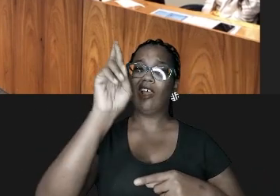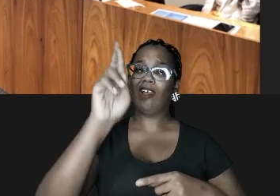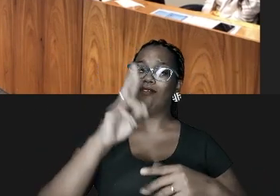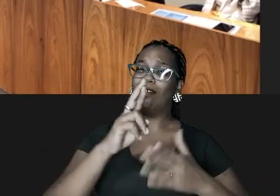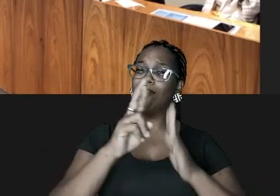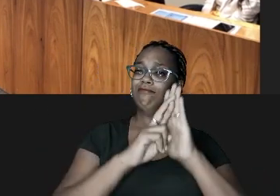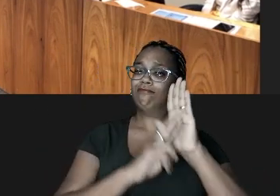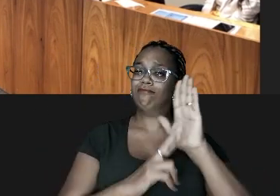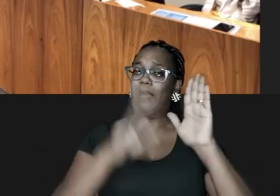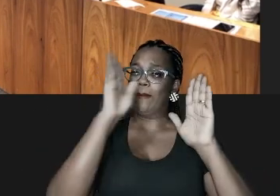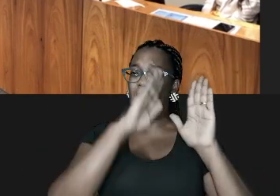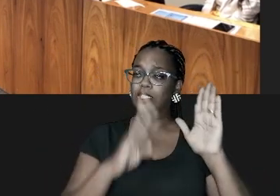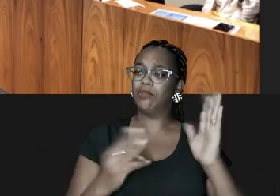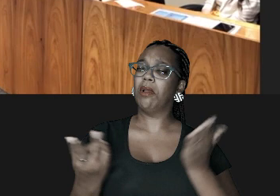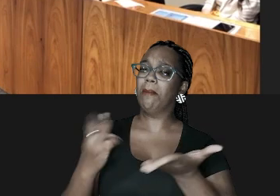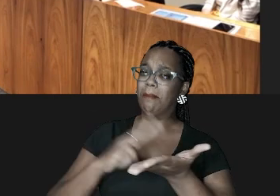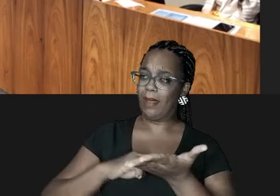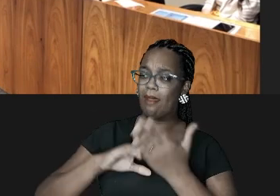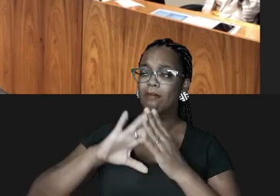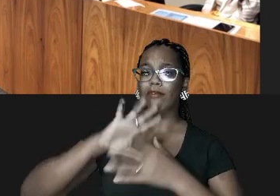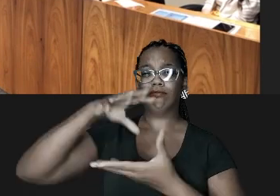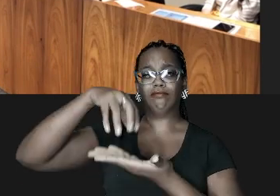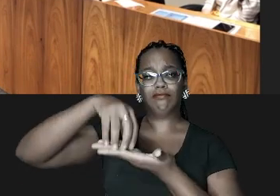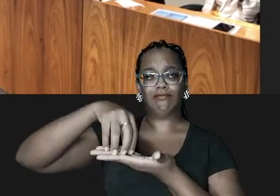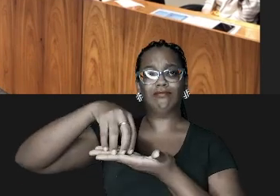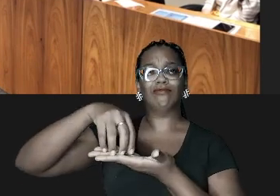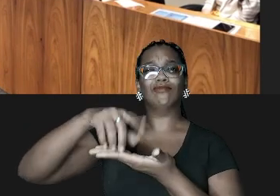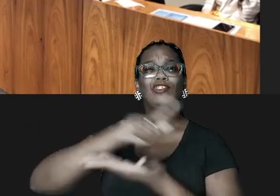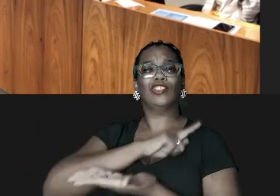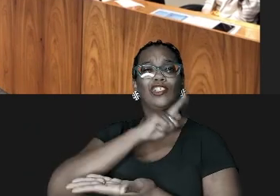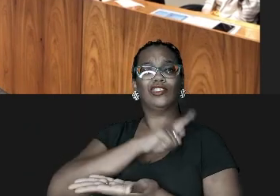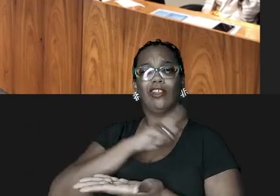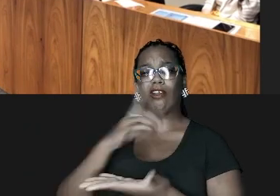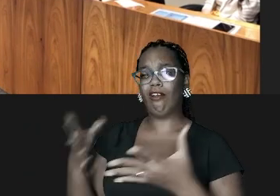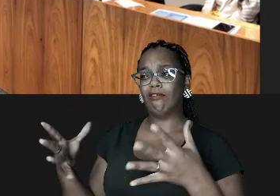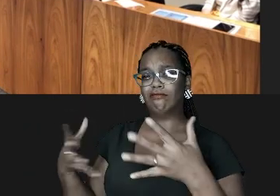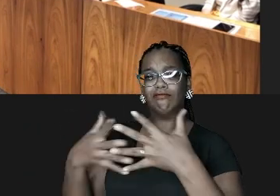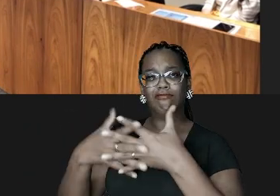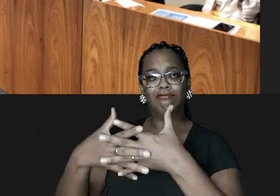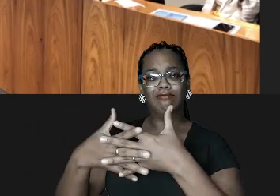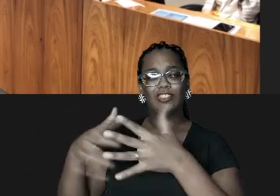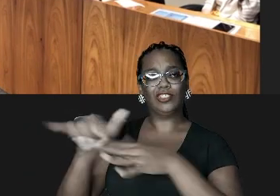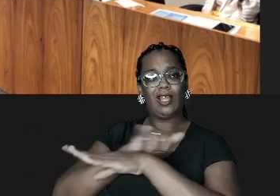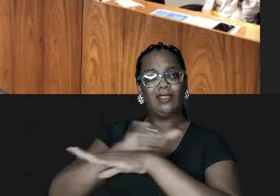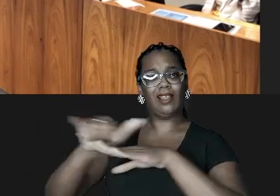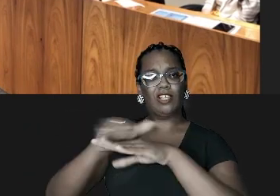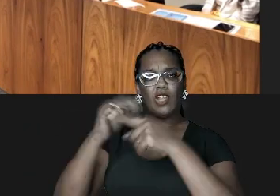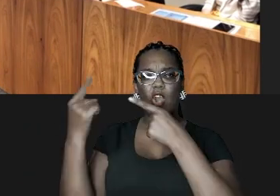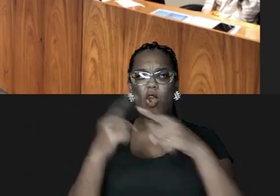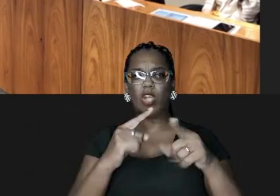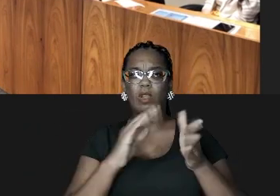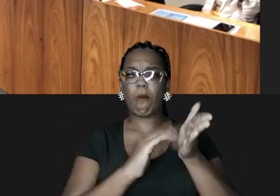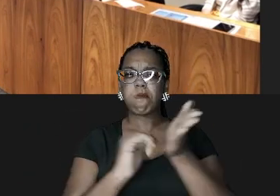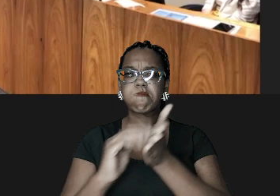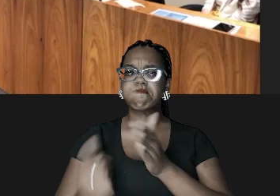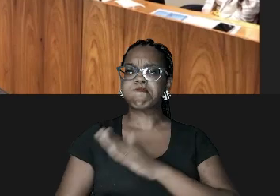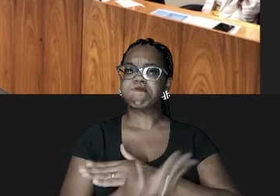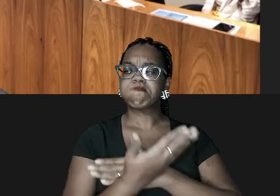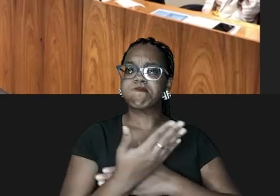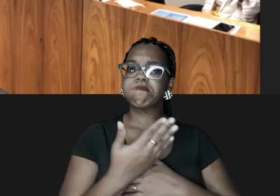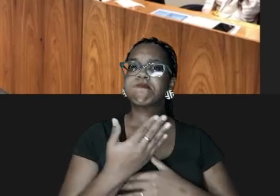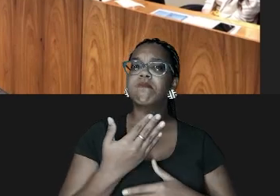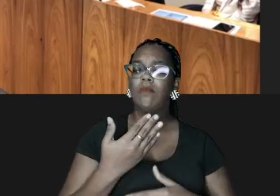Procuradores chefes dos órgãos reguladores brasileiros é membro do gabinete de gestão integrada da Estratégia Nacional de